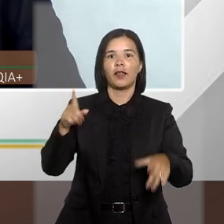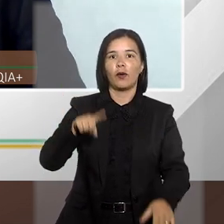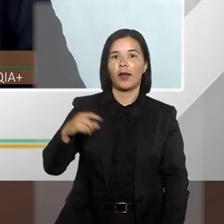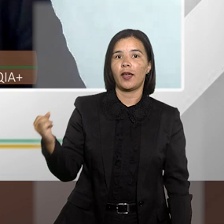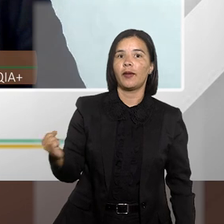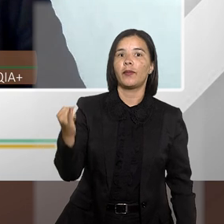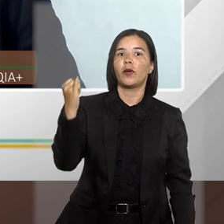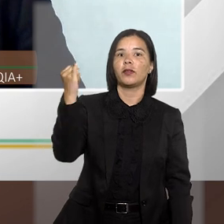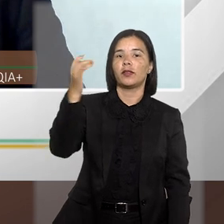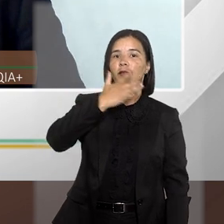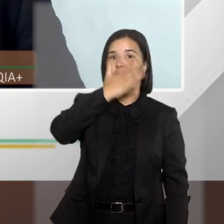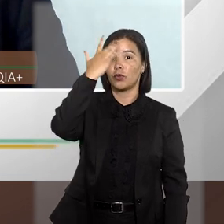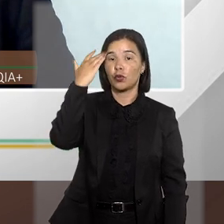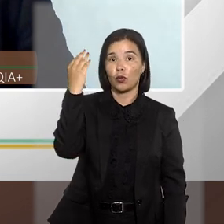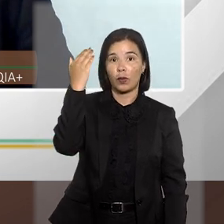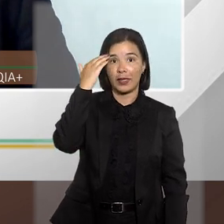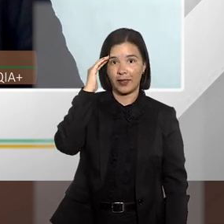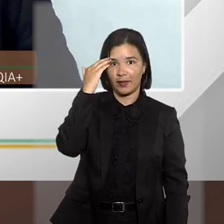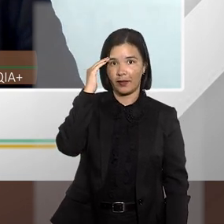que as pessoas entendam que